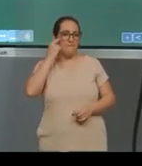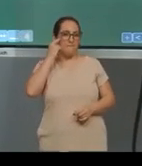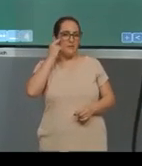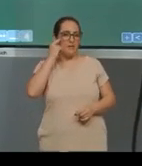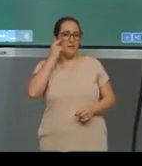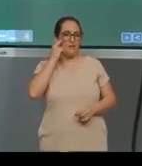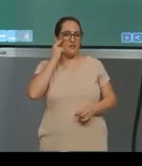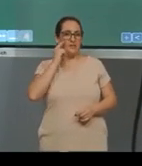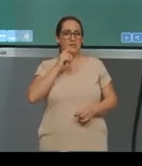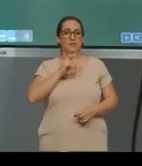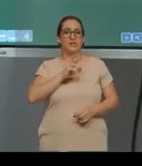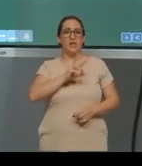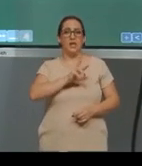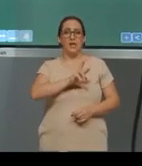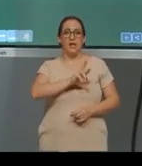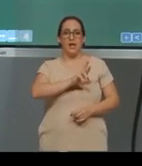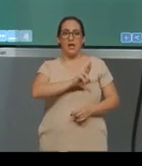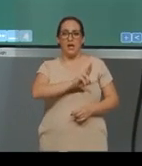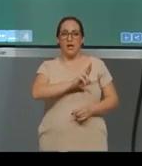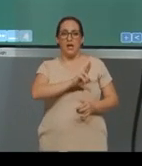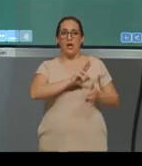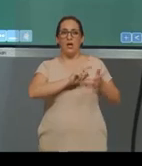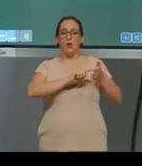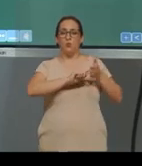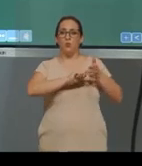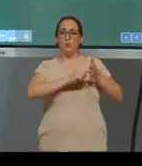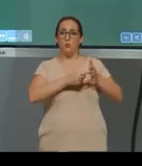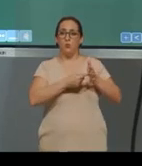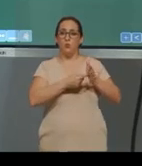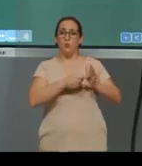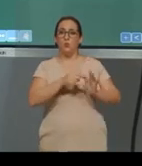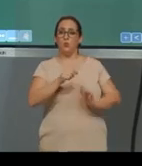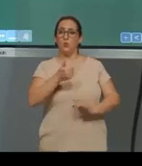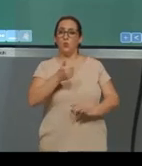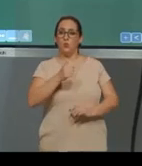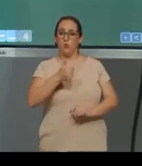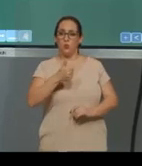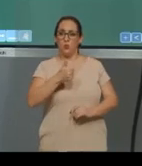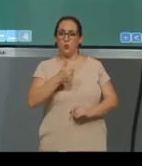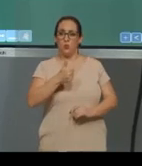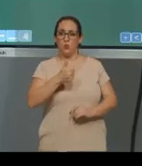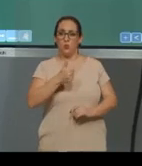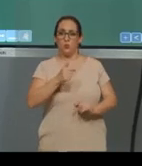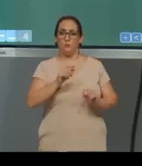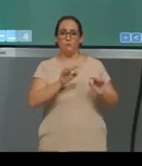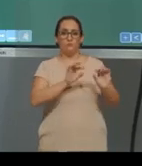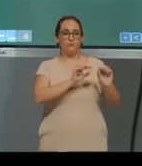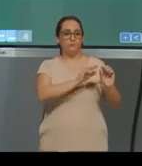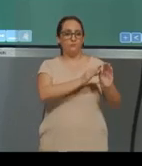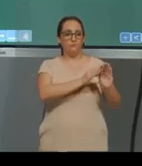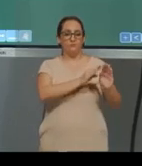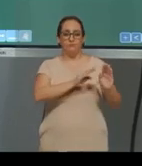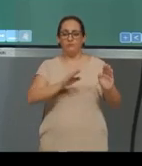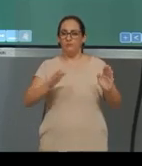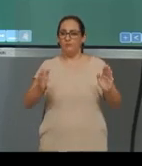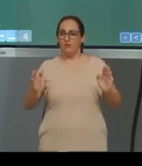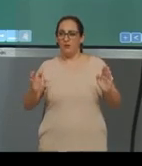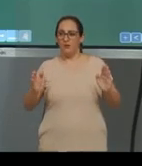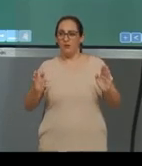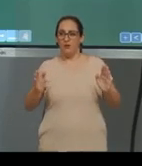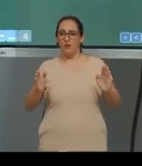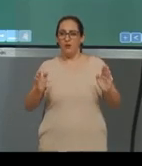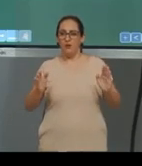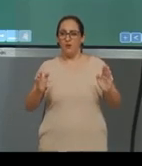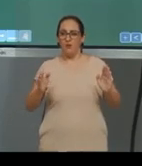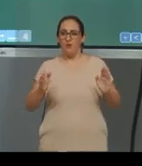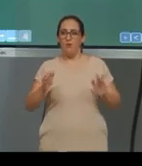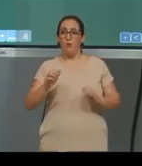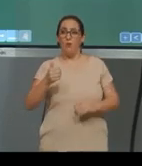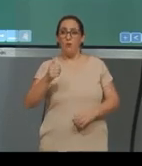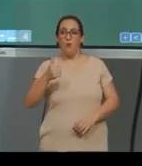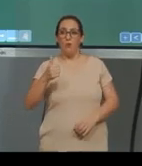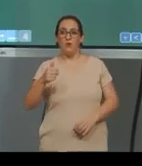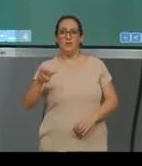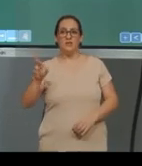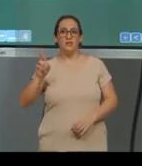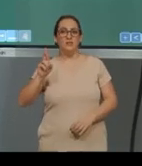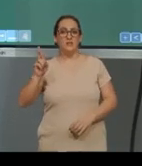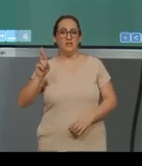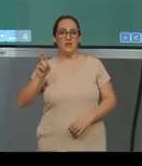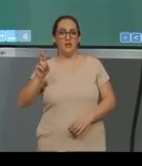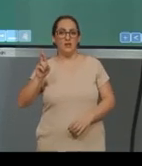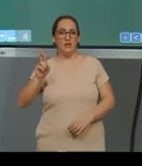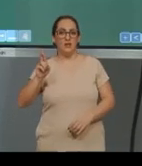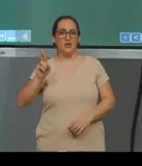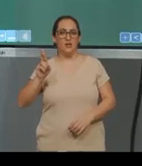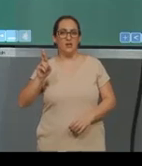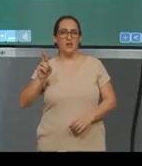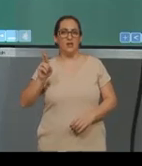Se o raio foi multiplicado por 11 da Terra para Júpiter, né? Então, aqui virou 11R, o que